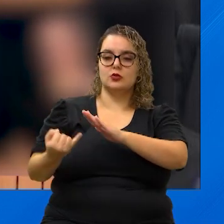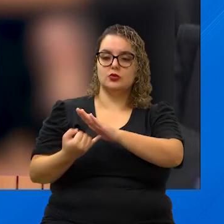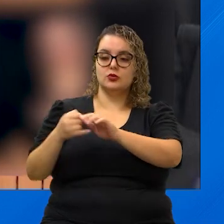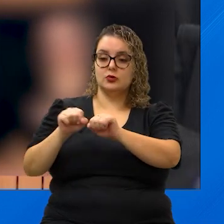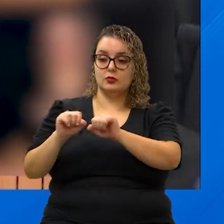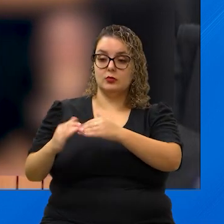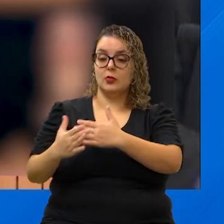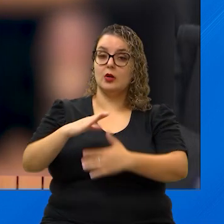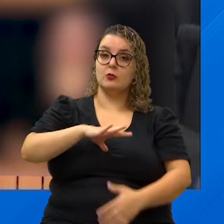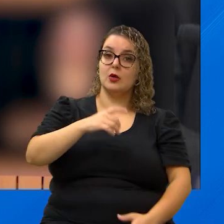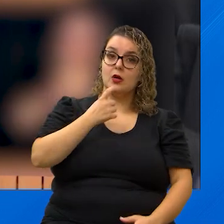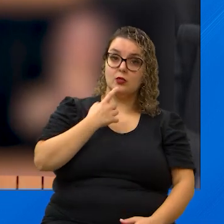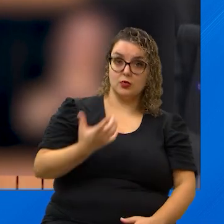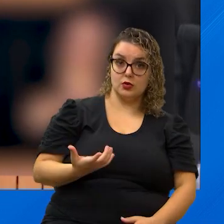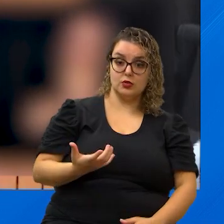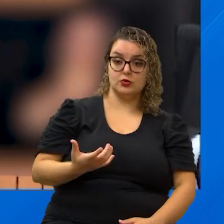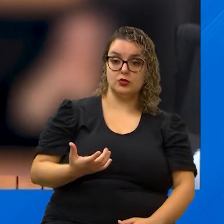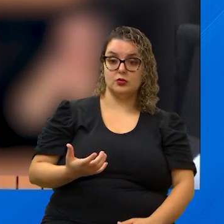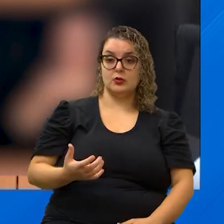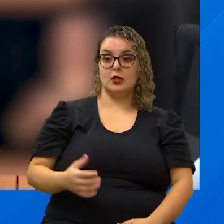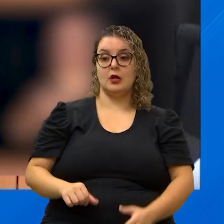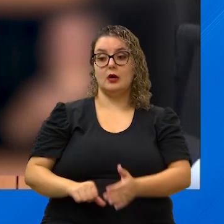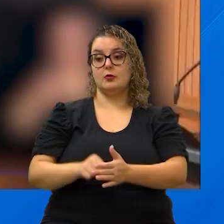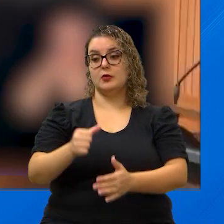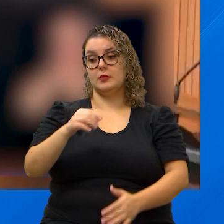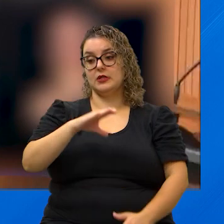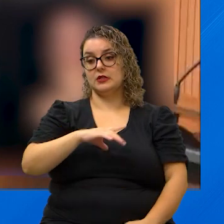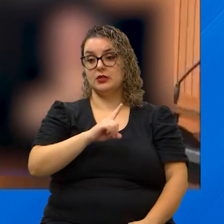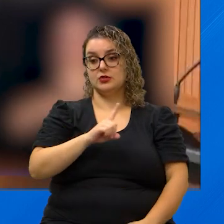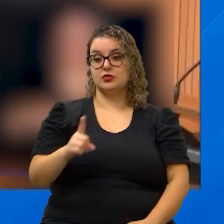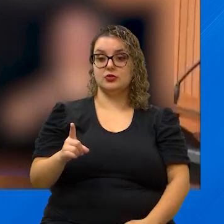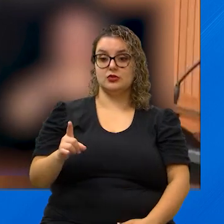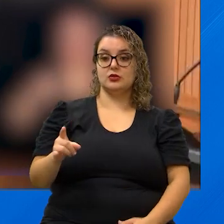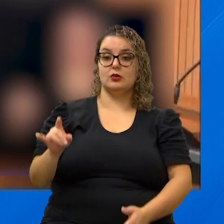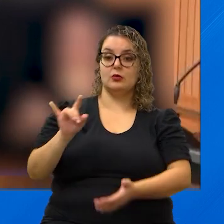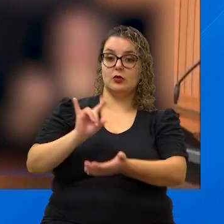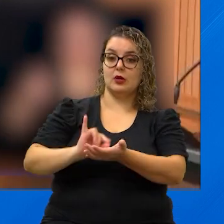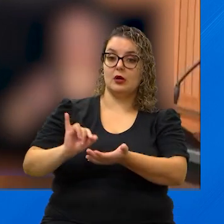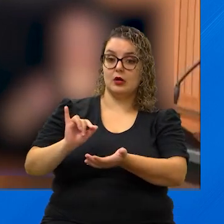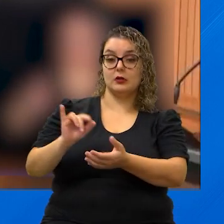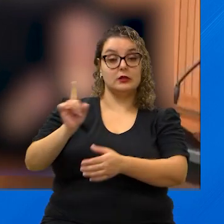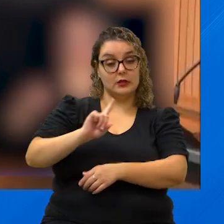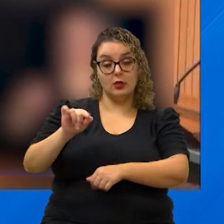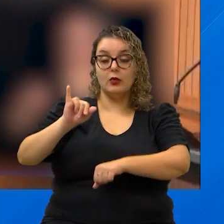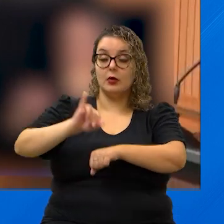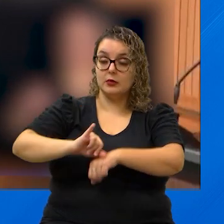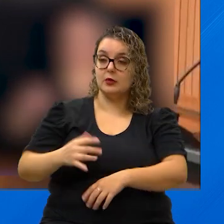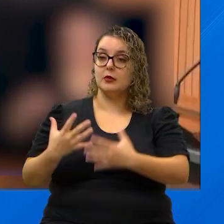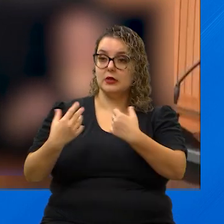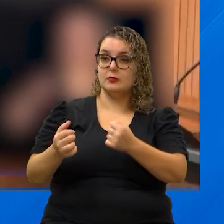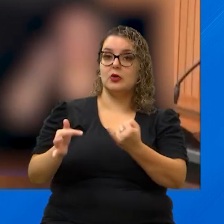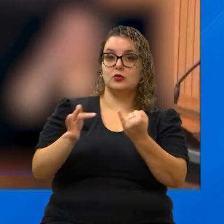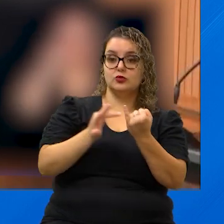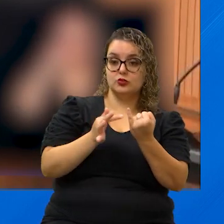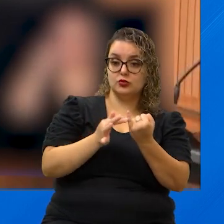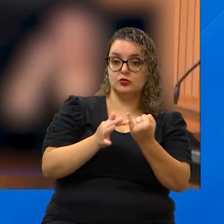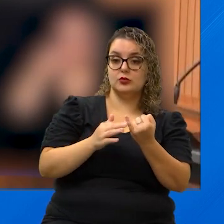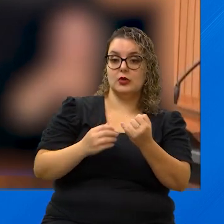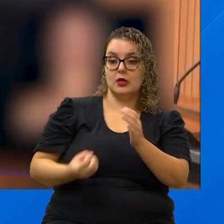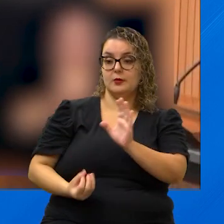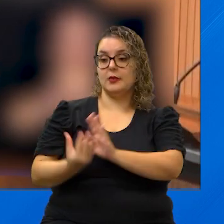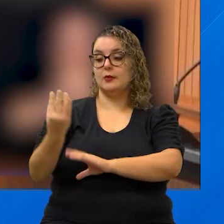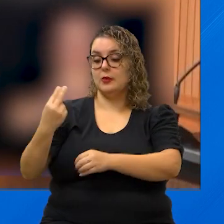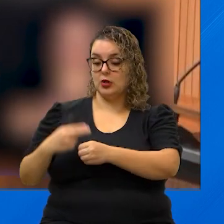o Instituto Agronômico para Campinas, a primeira cidade não capital a receber um instituto federal, passando